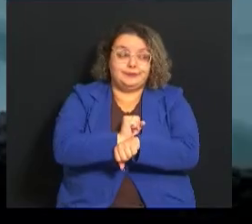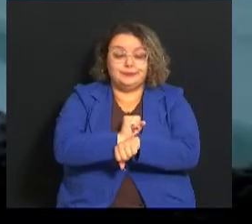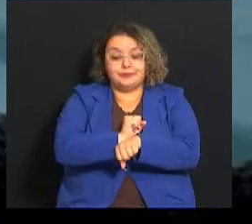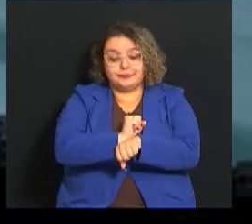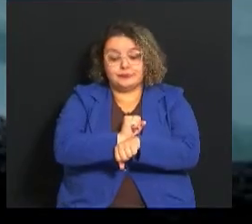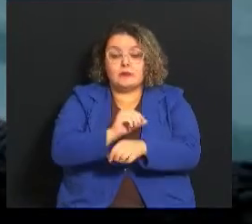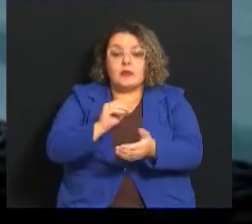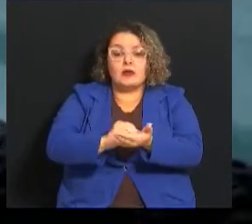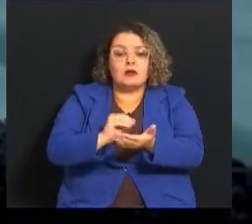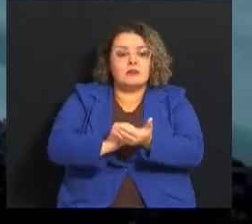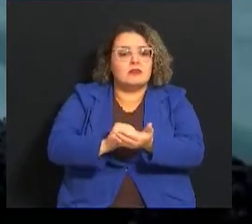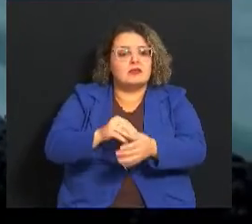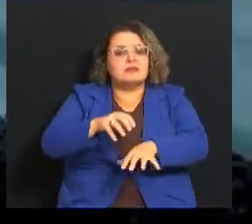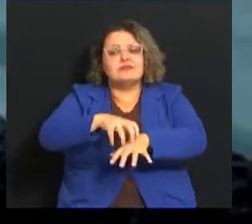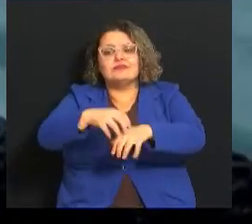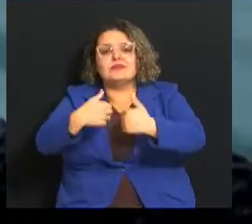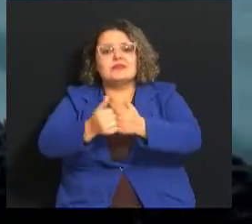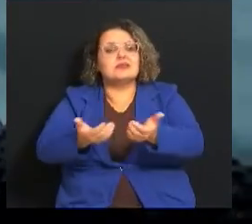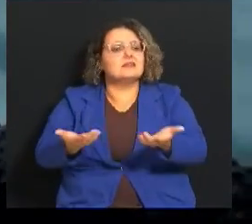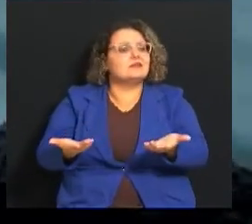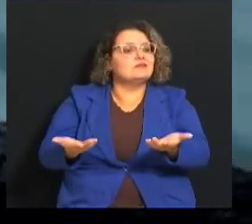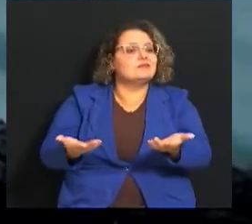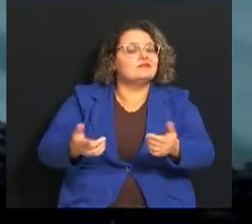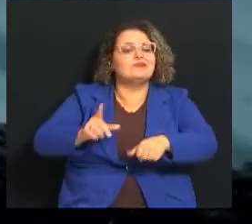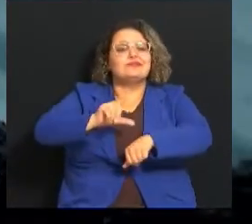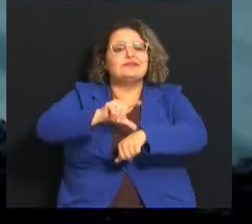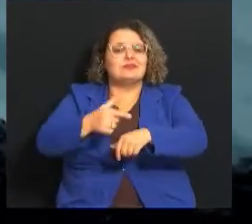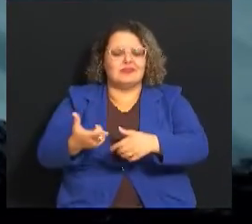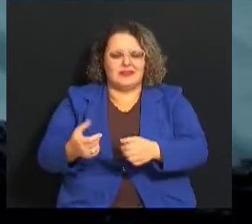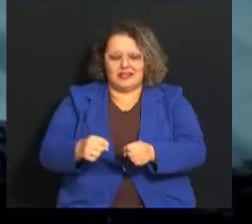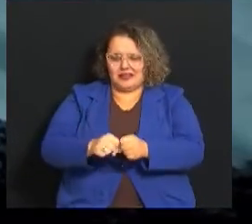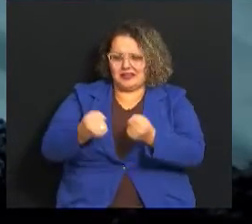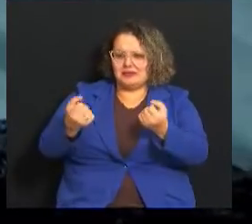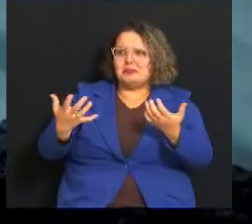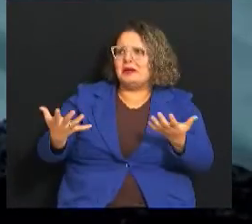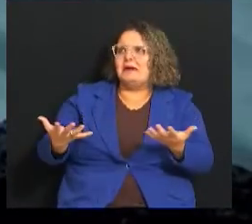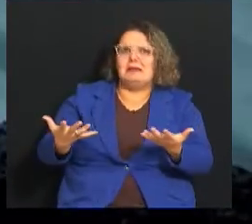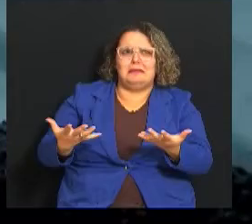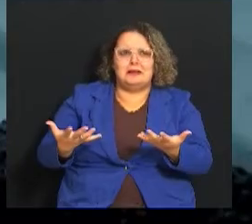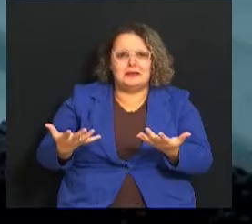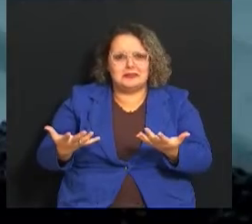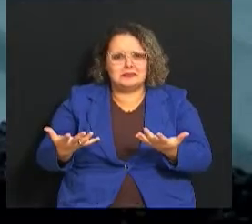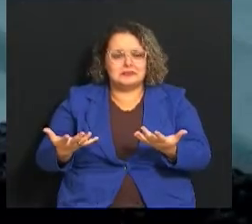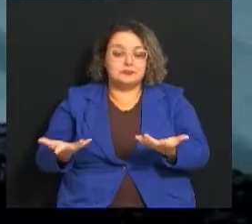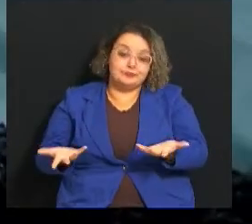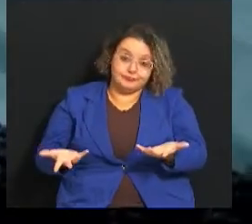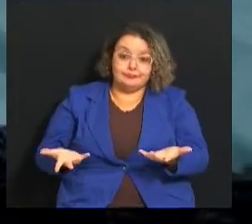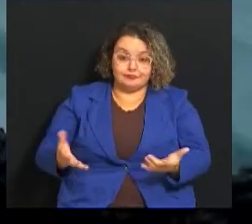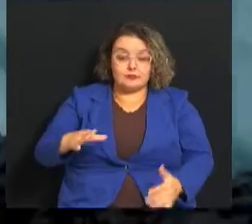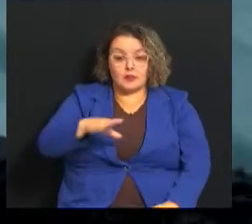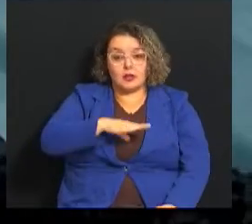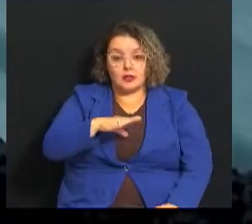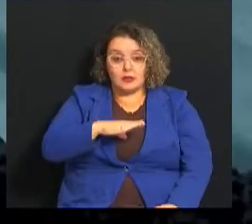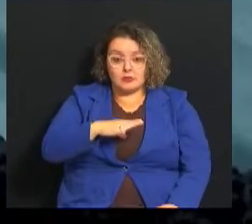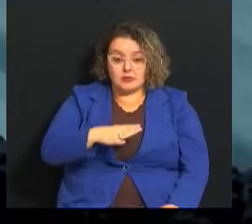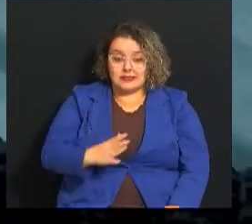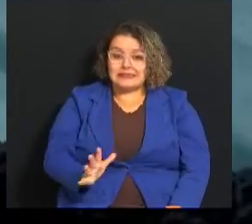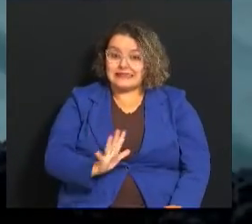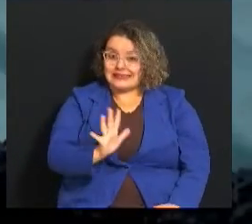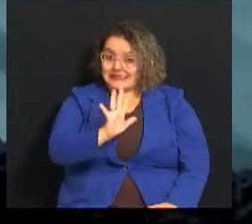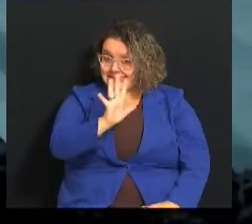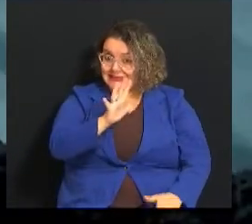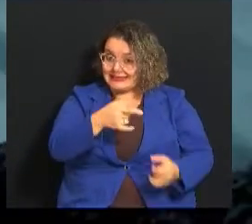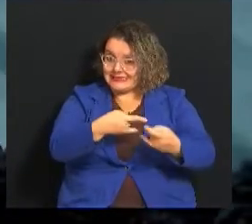ônibus, atraso, ônibus sucateado, né? Enfim, ou seja, Campinas tem uma tarifa alta, mas